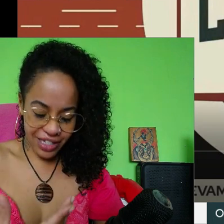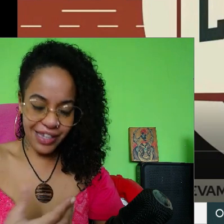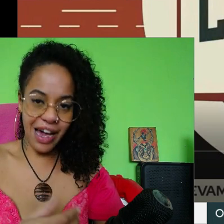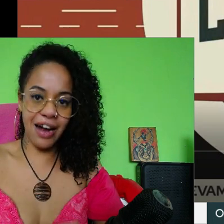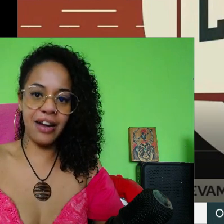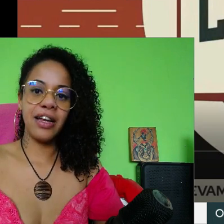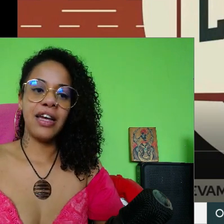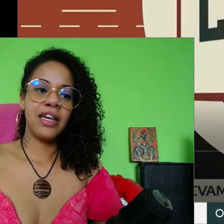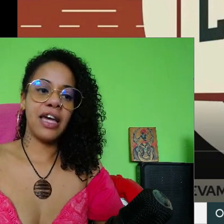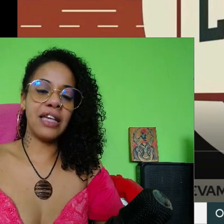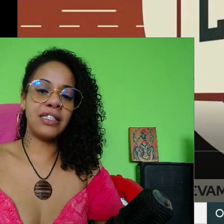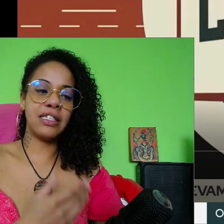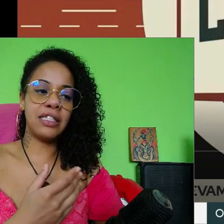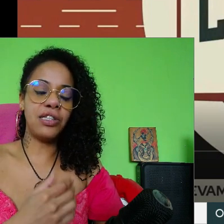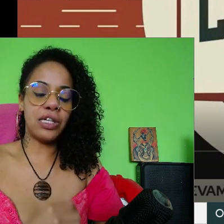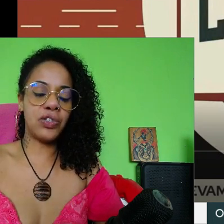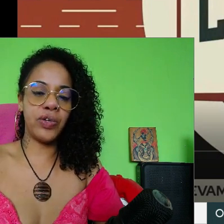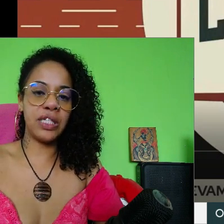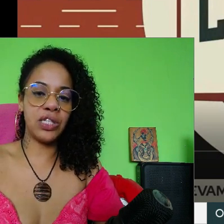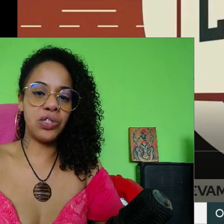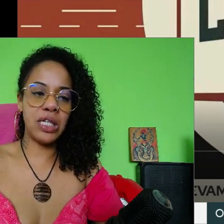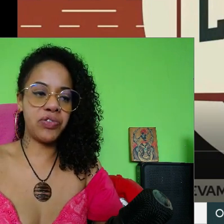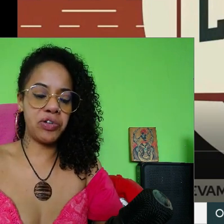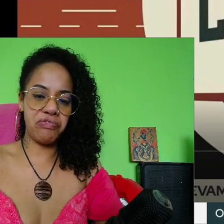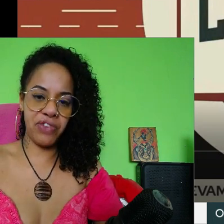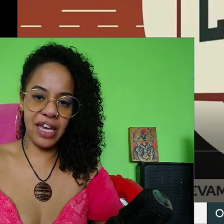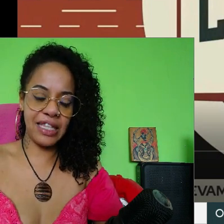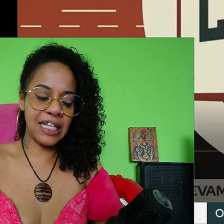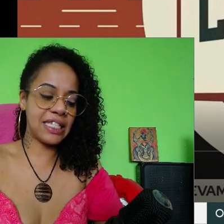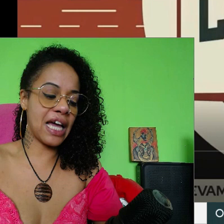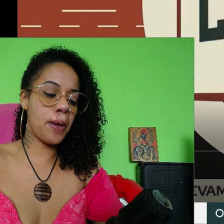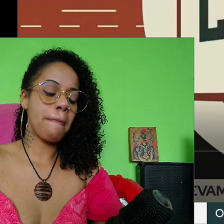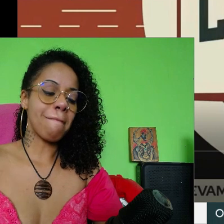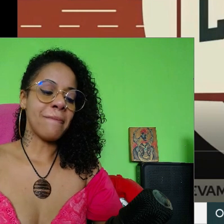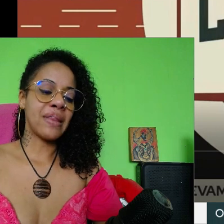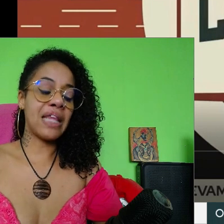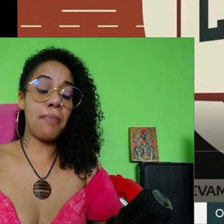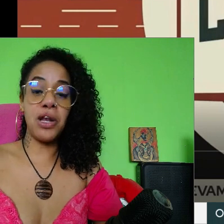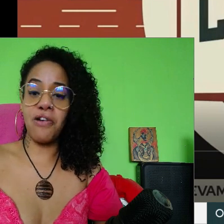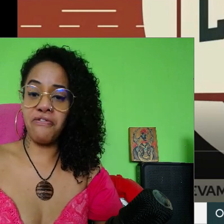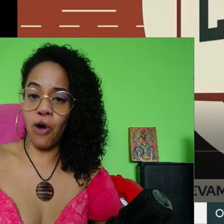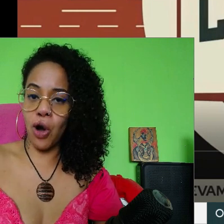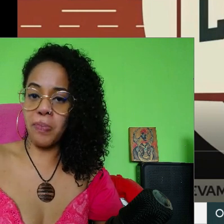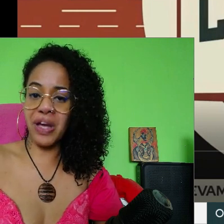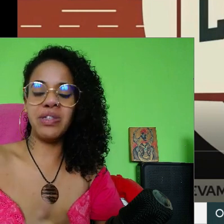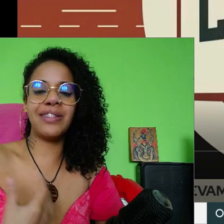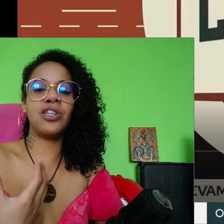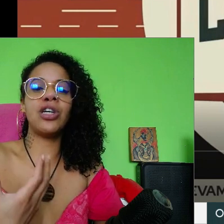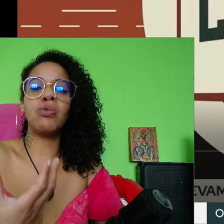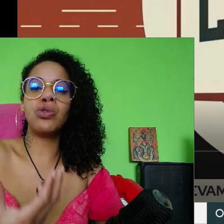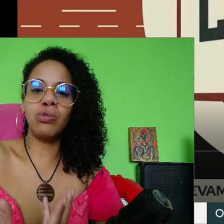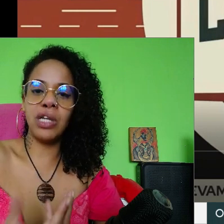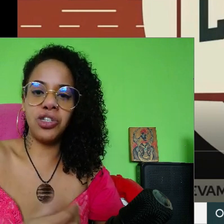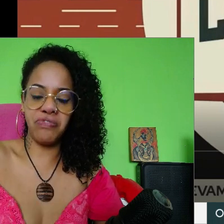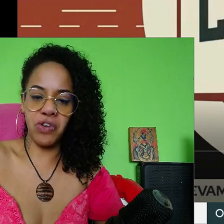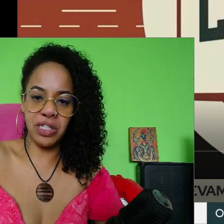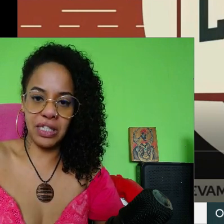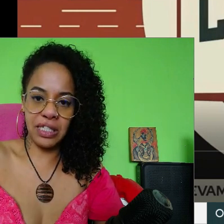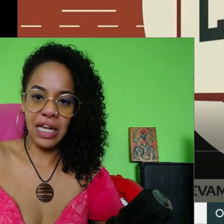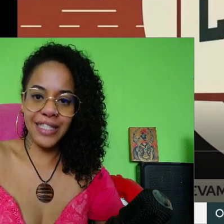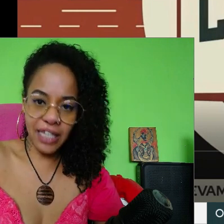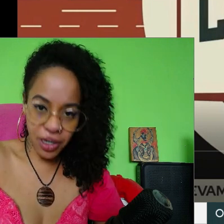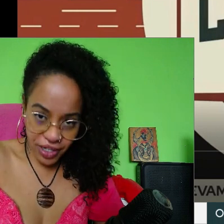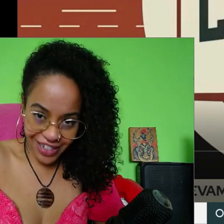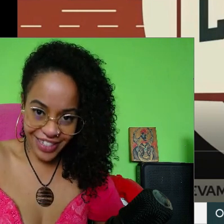referenciar estas situações as quais foram feitas né da melhor forma que eu esteja à altura de